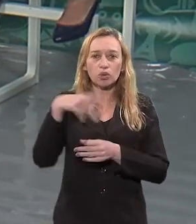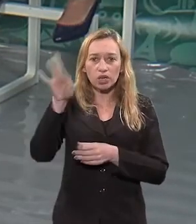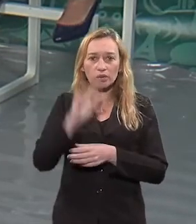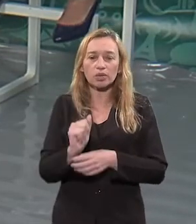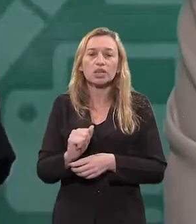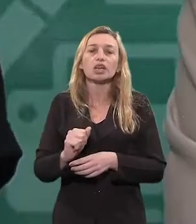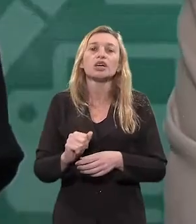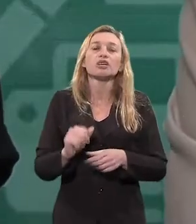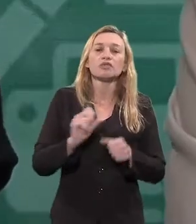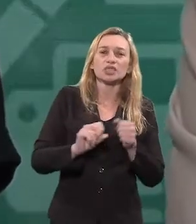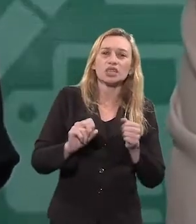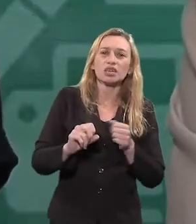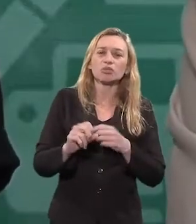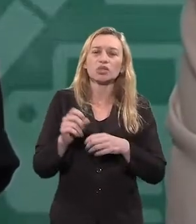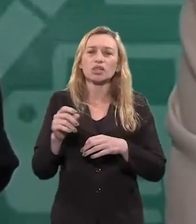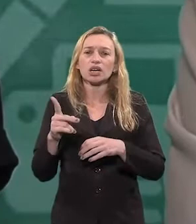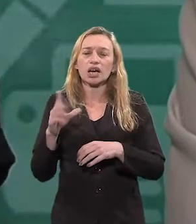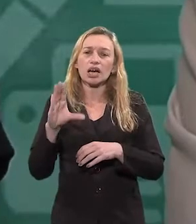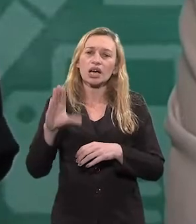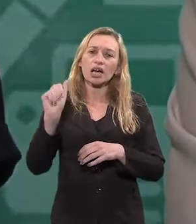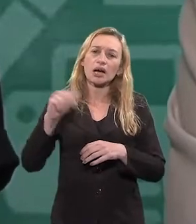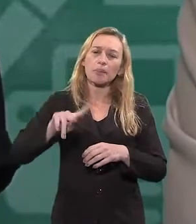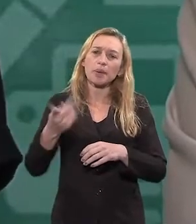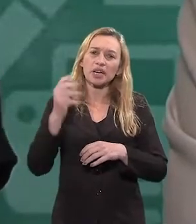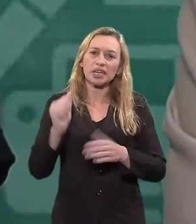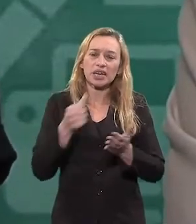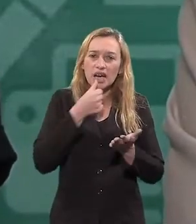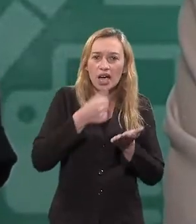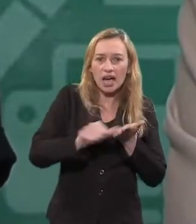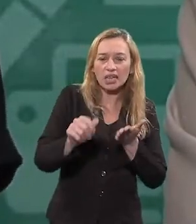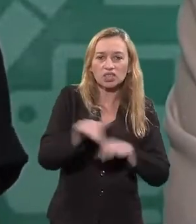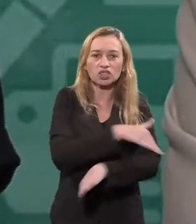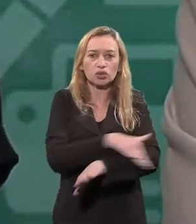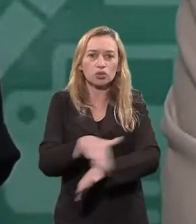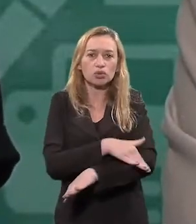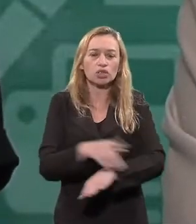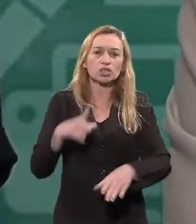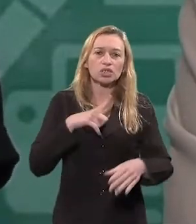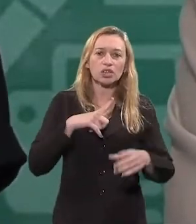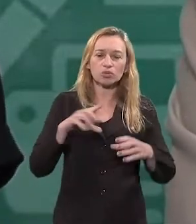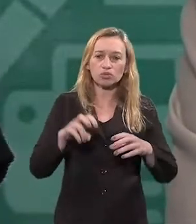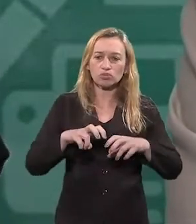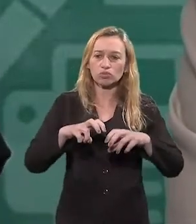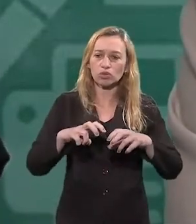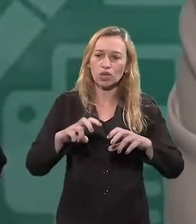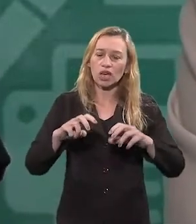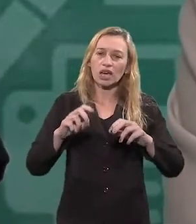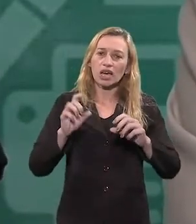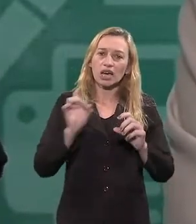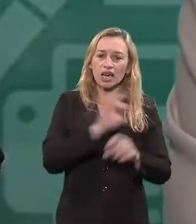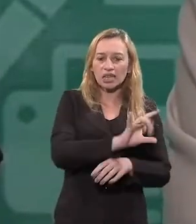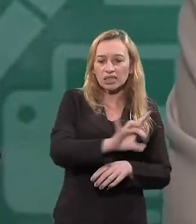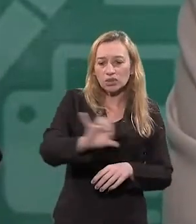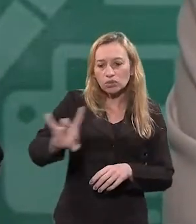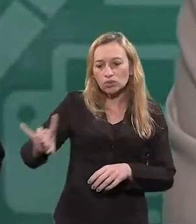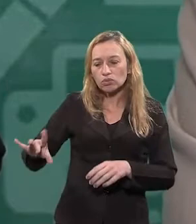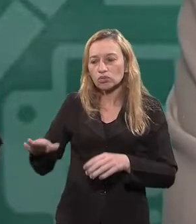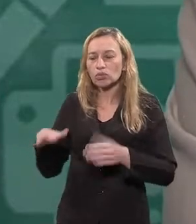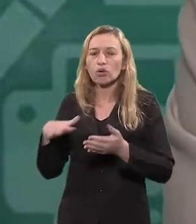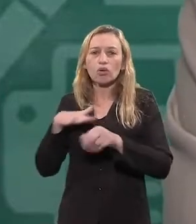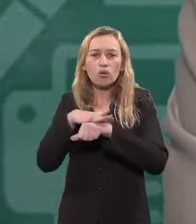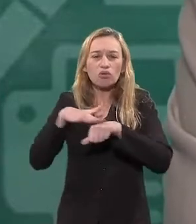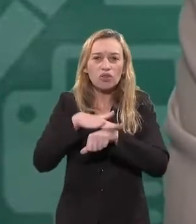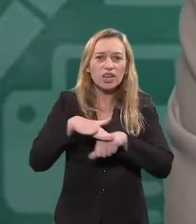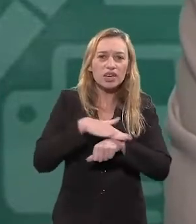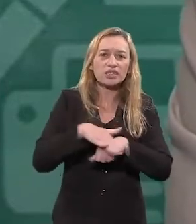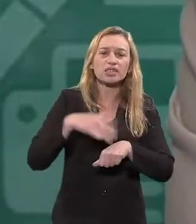uma campanha que chama Cartas da Rua, porque nessas atividades semanais a gente tem dinâmicas, a gente faz rodas de conversa com a população em situação de rua. E